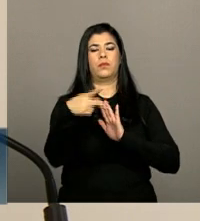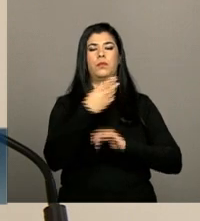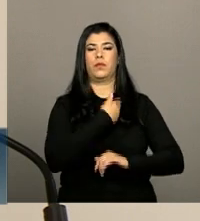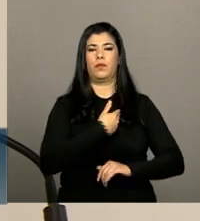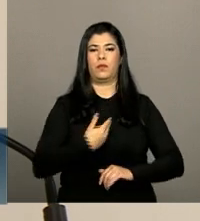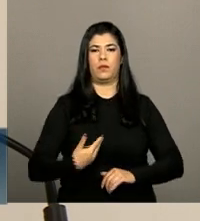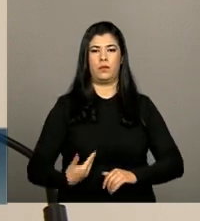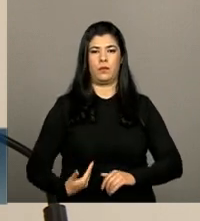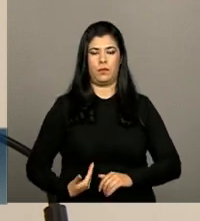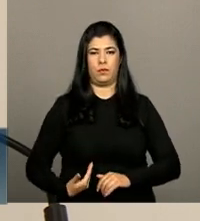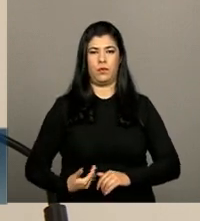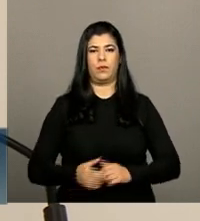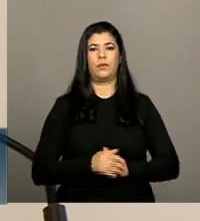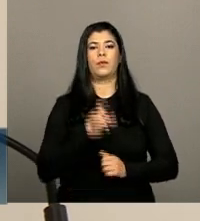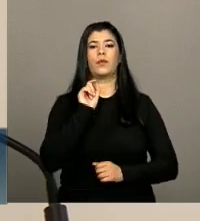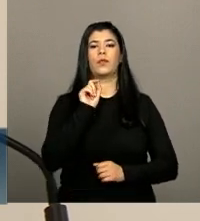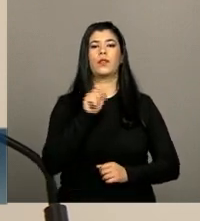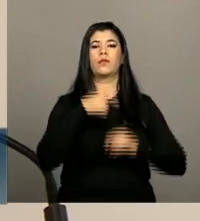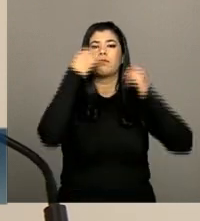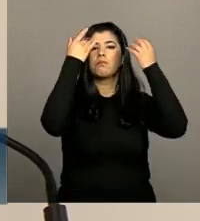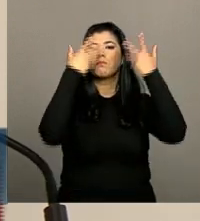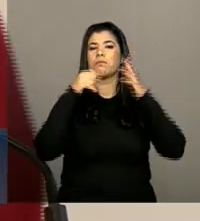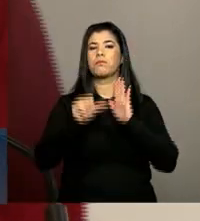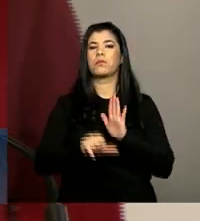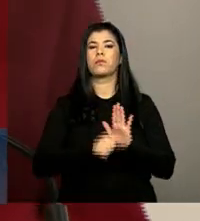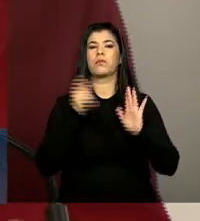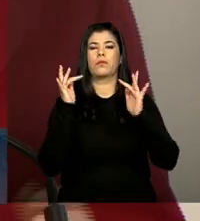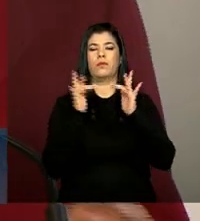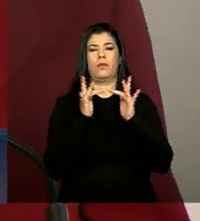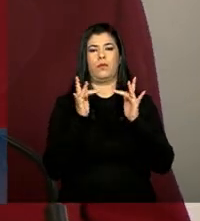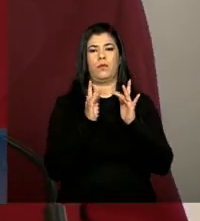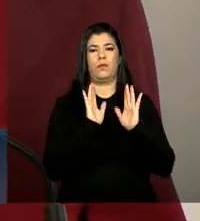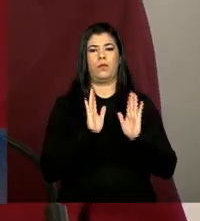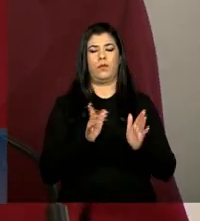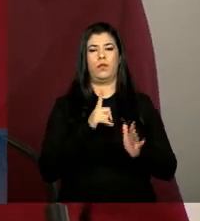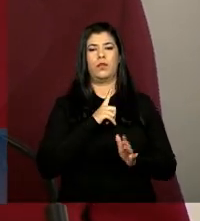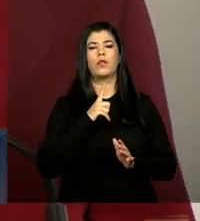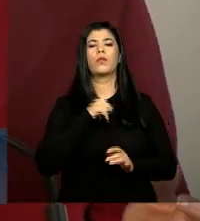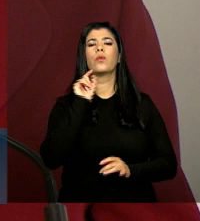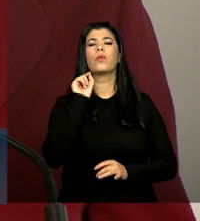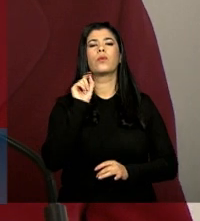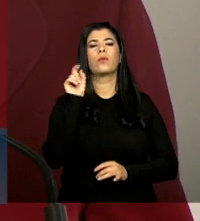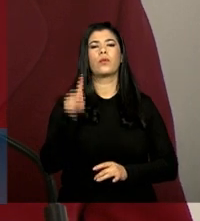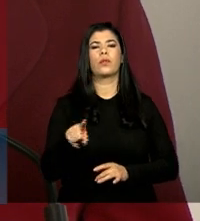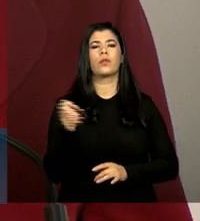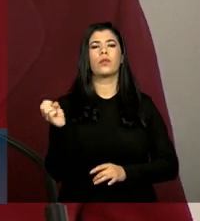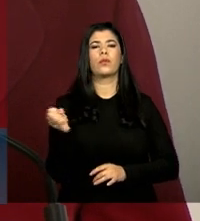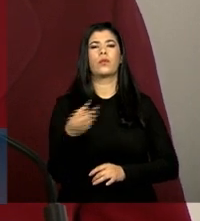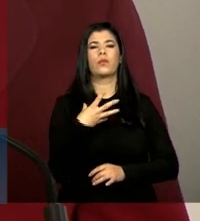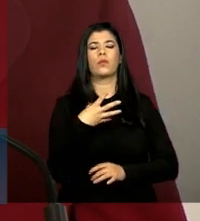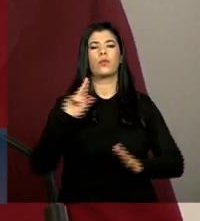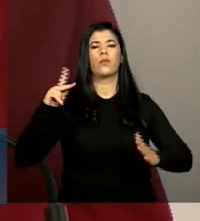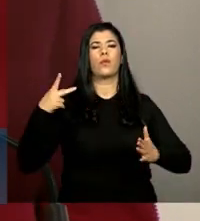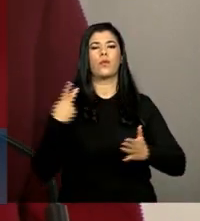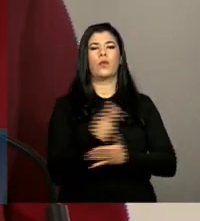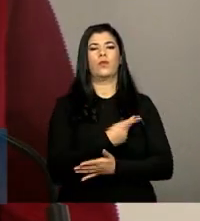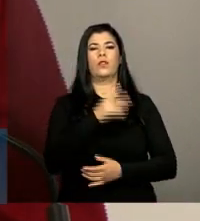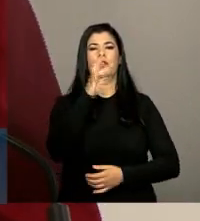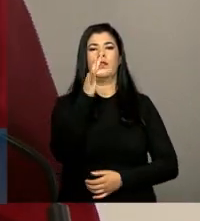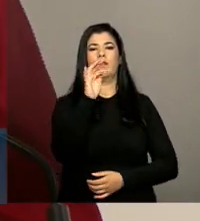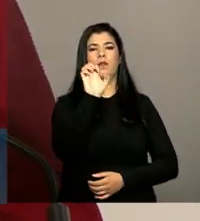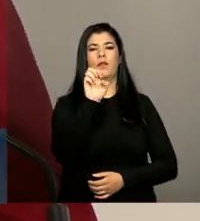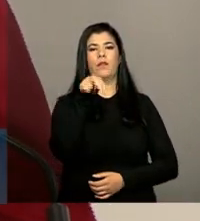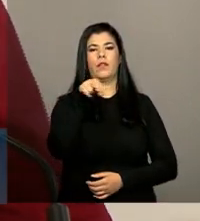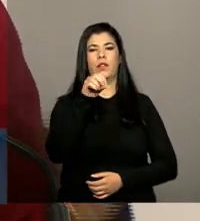governo foi que se falou pela primeira vez do que seria um novo fenômeno no Brasil a